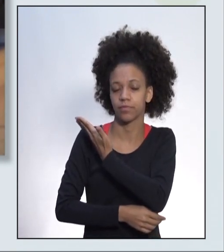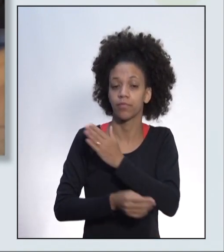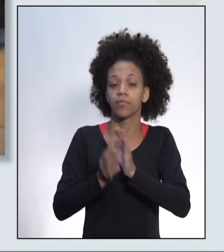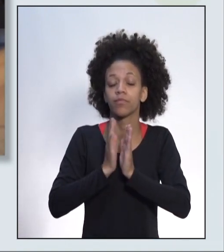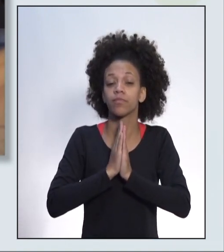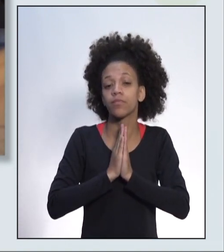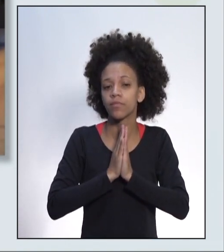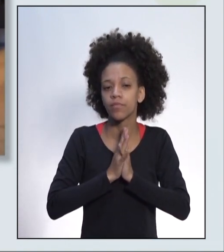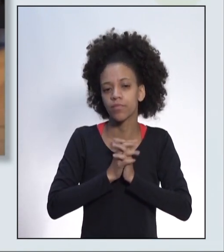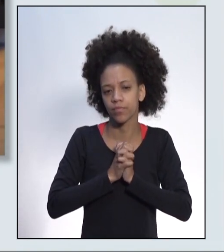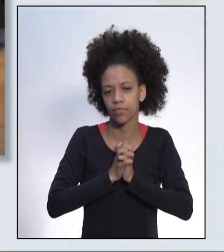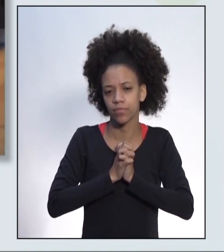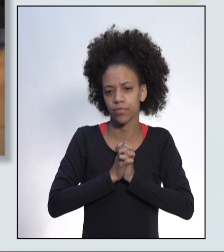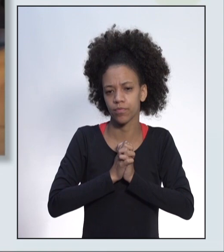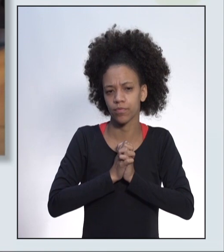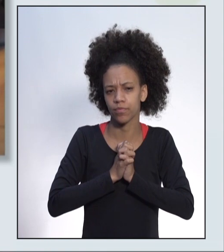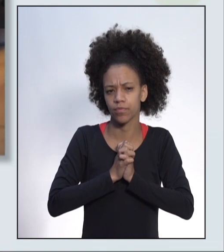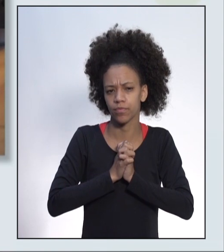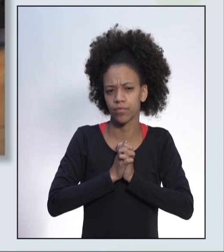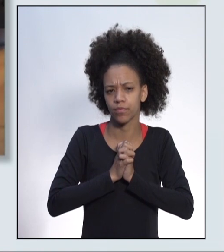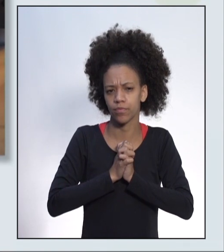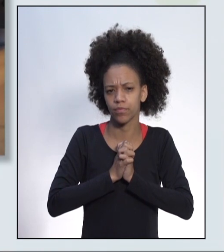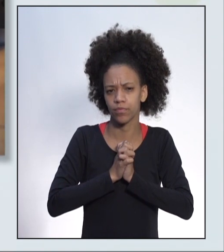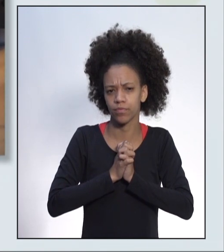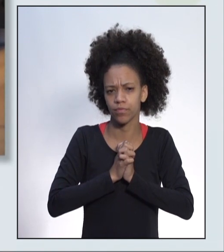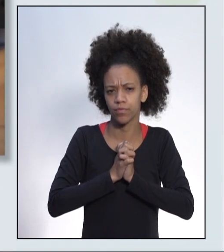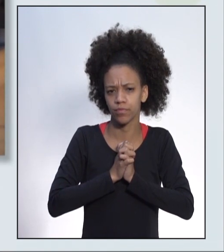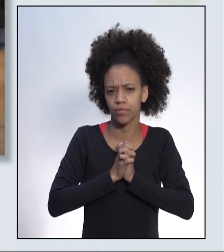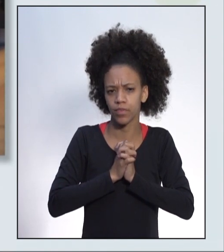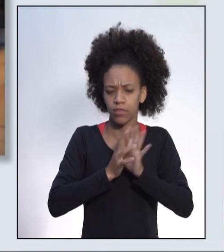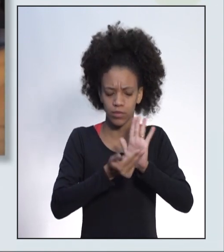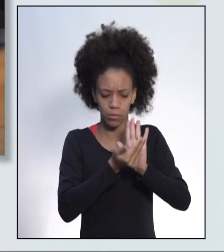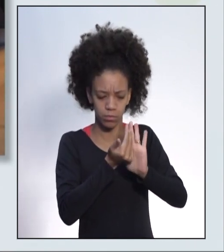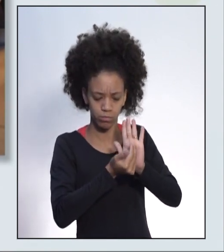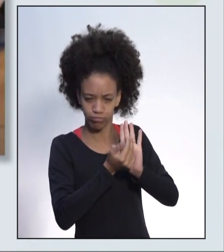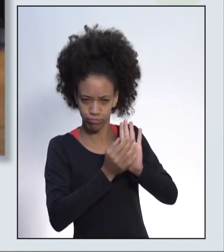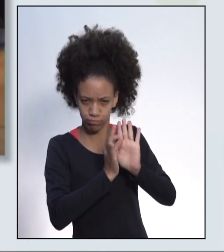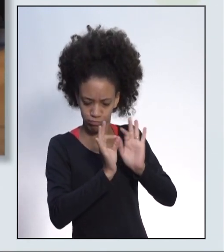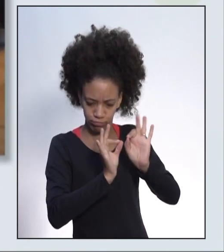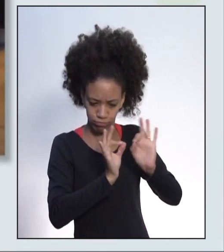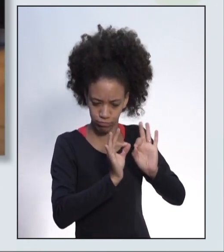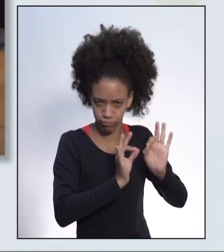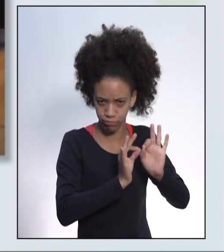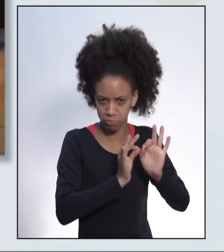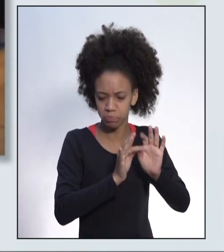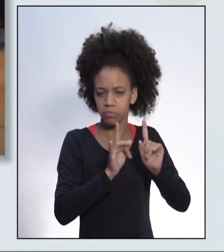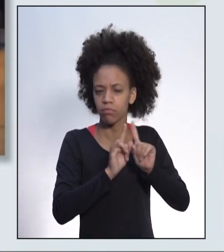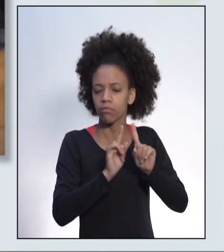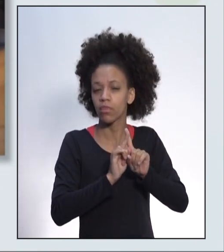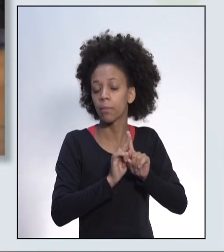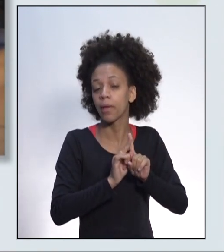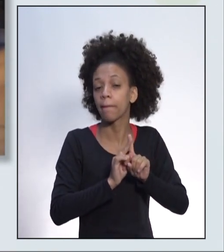Deixa eu ajeitar aqui meu espaço. Vou